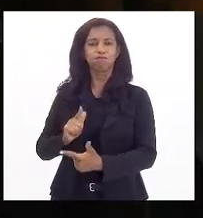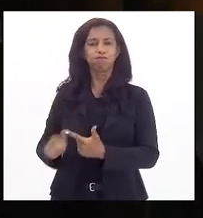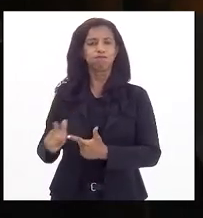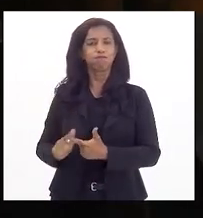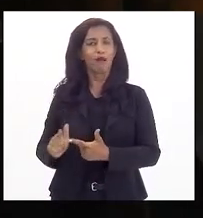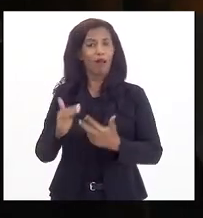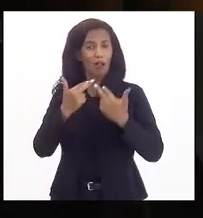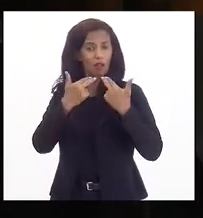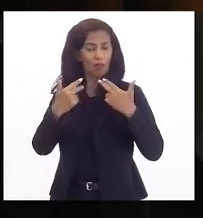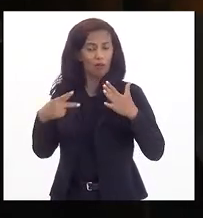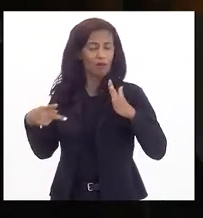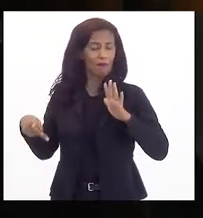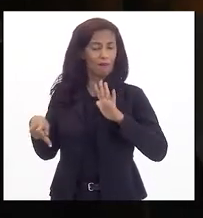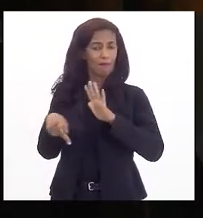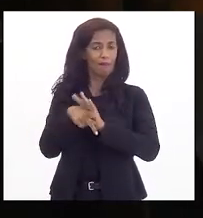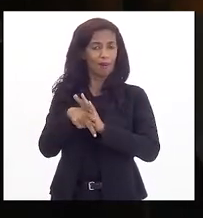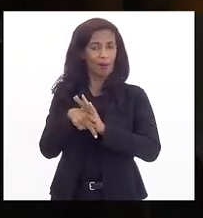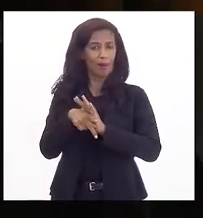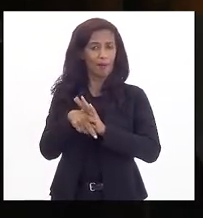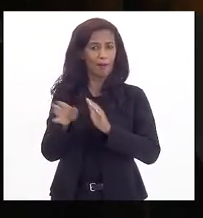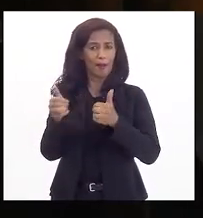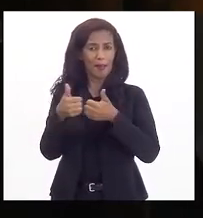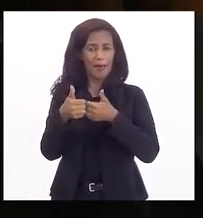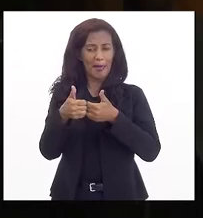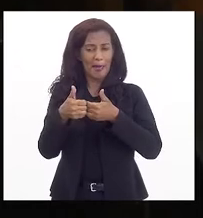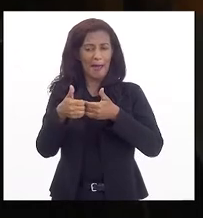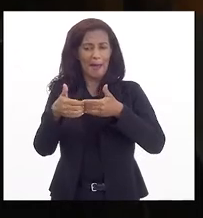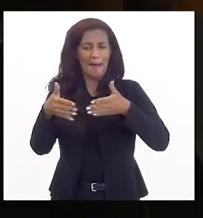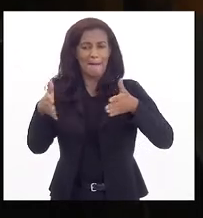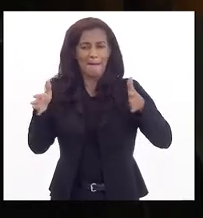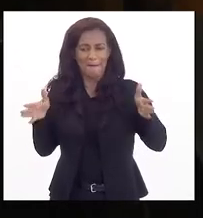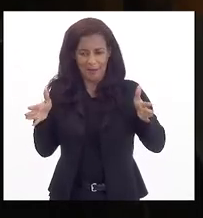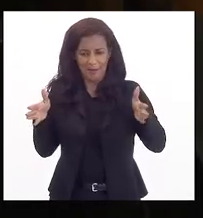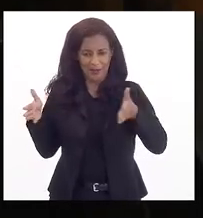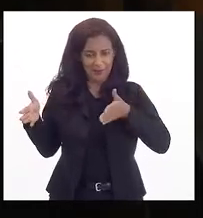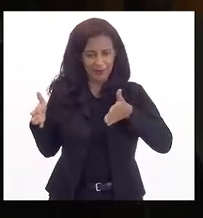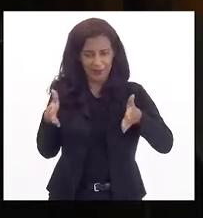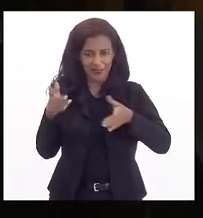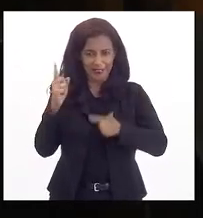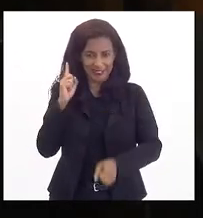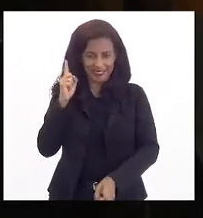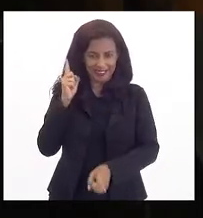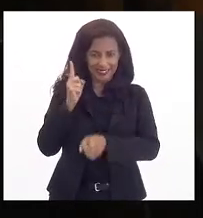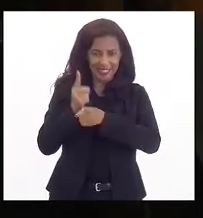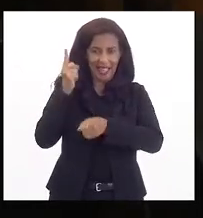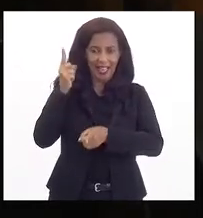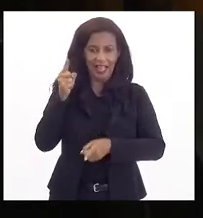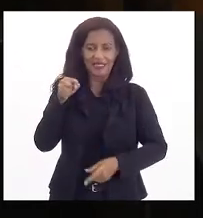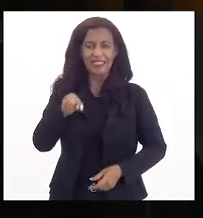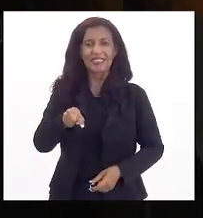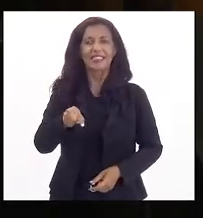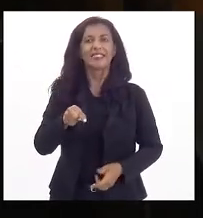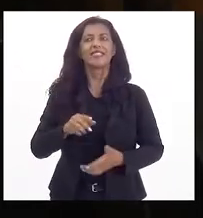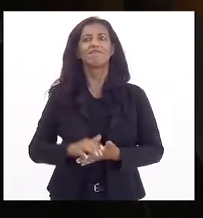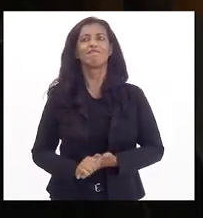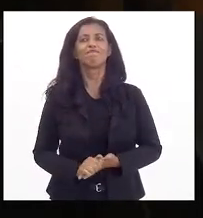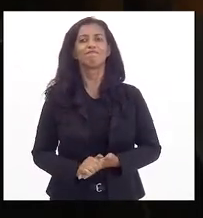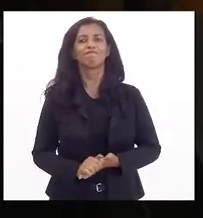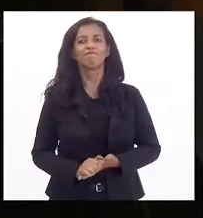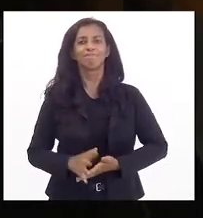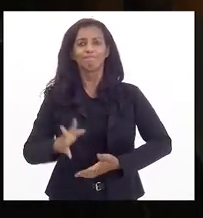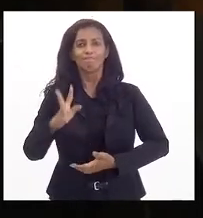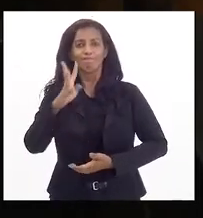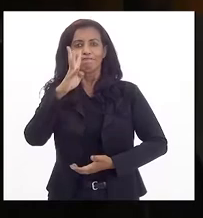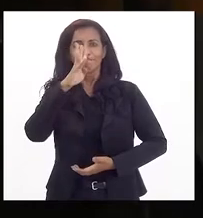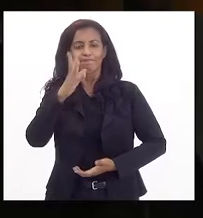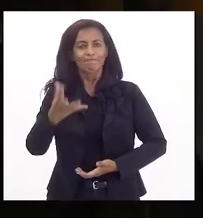mais sofisticada, abriu-se uma caixa de Pandora, e o que saiu de lá de dentro